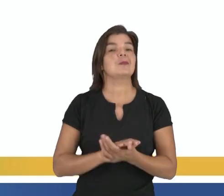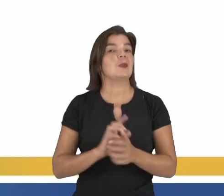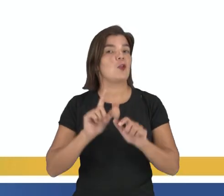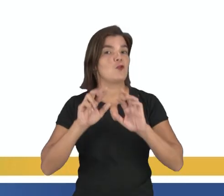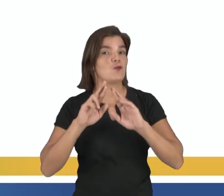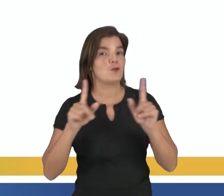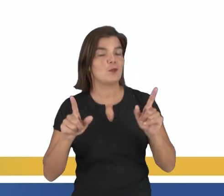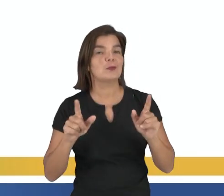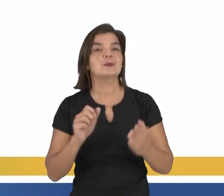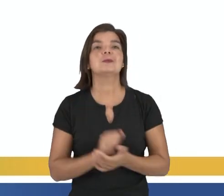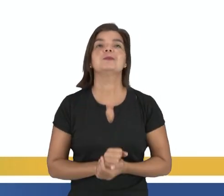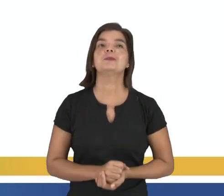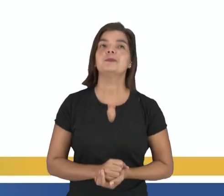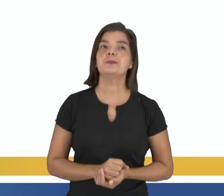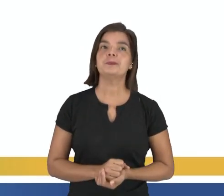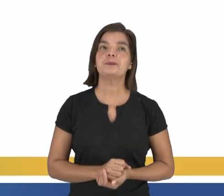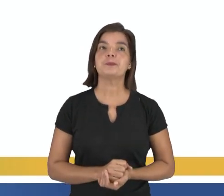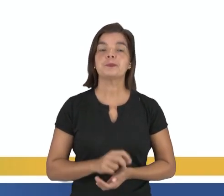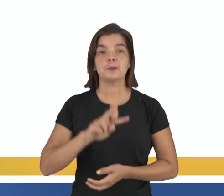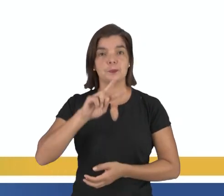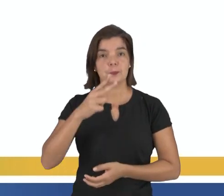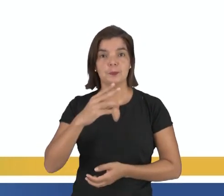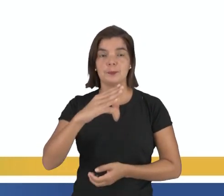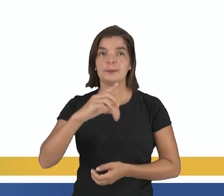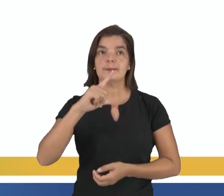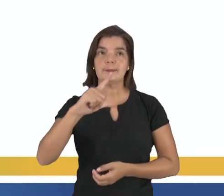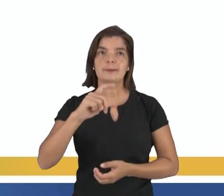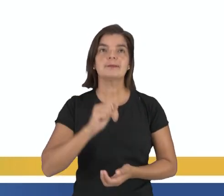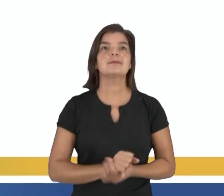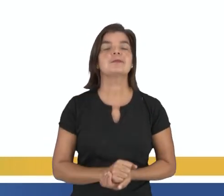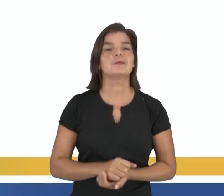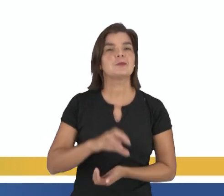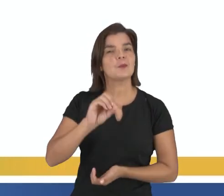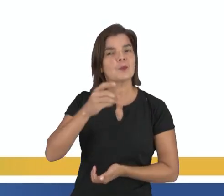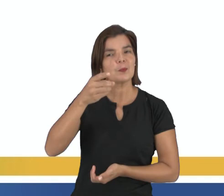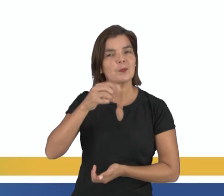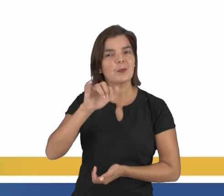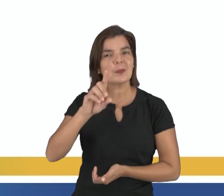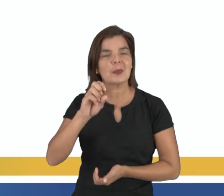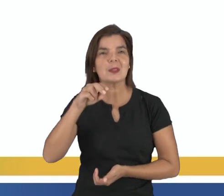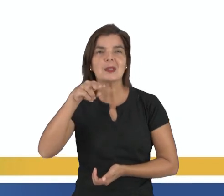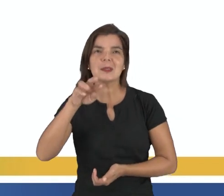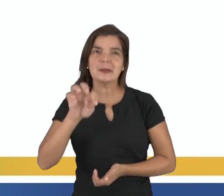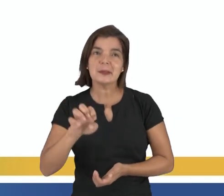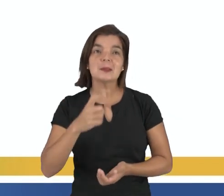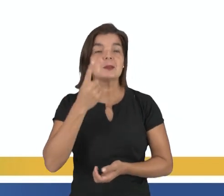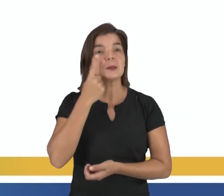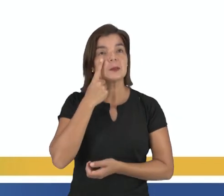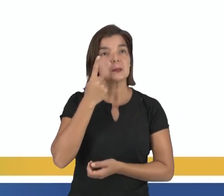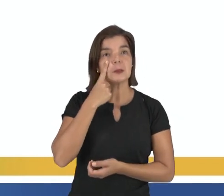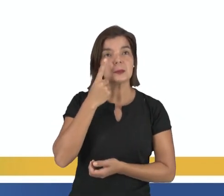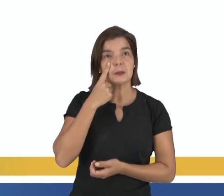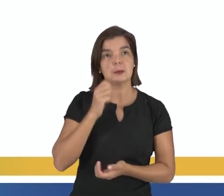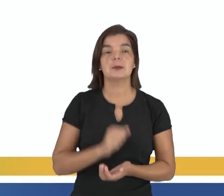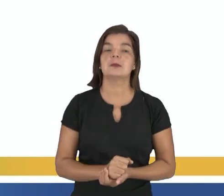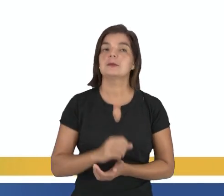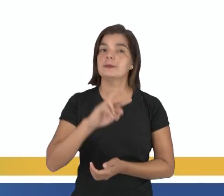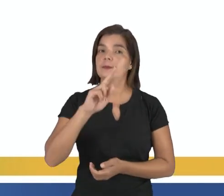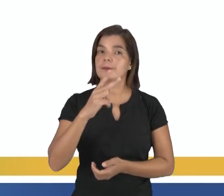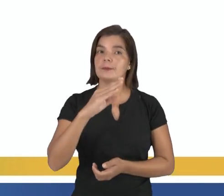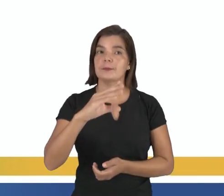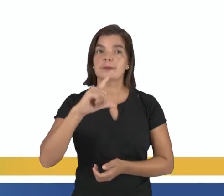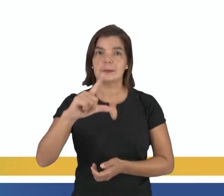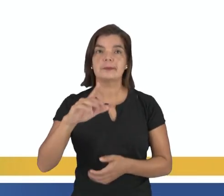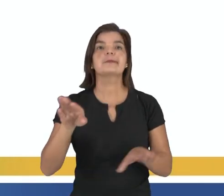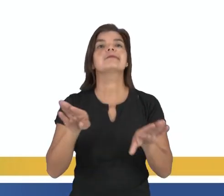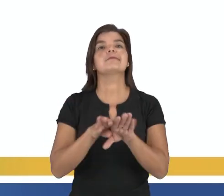oxidação. O HCl é o agente oxidante? Então a gente viu aqui, ó, HCl é